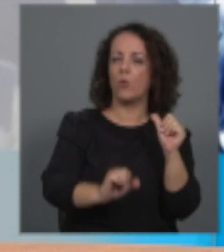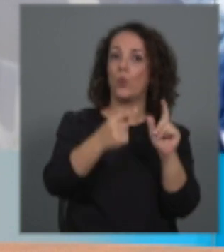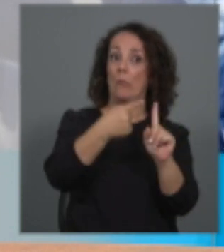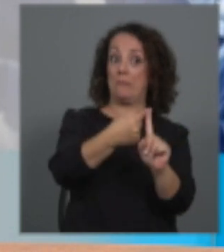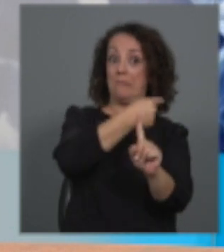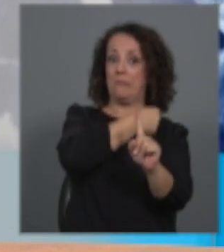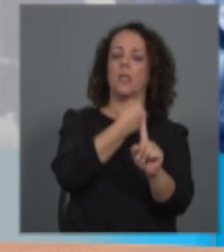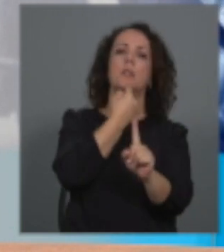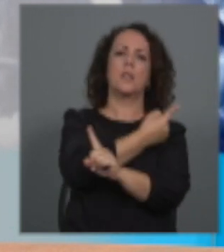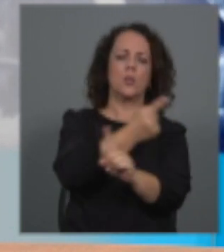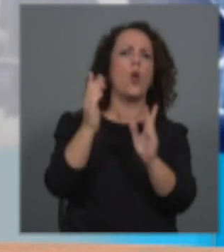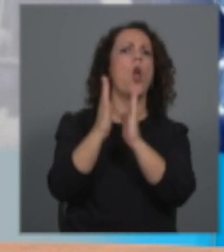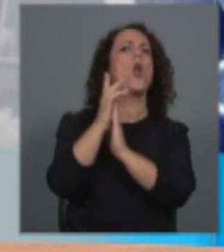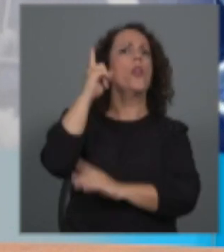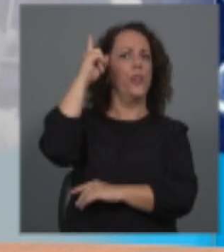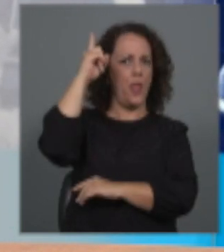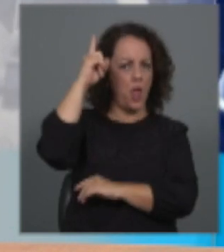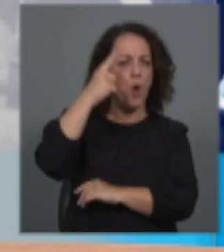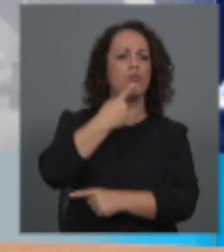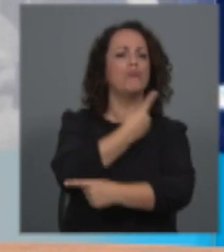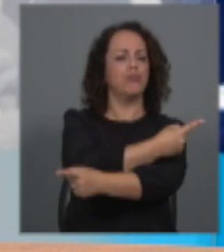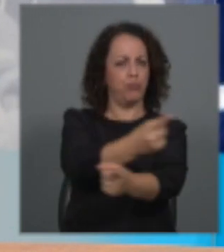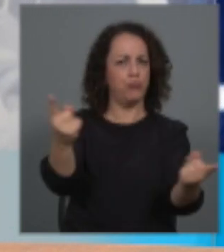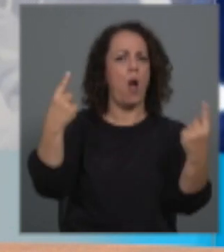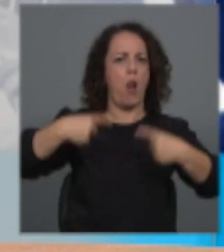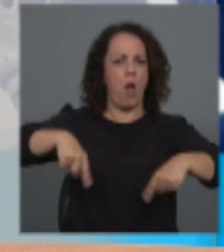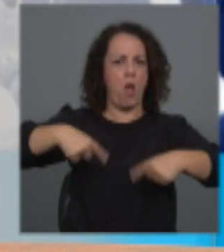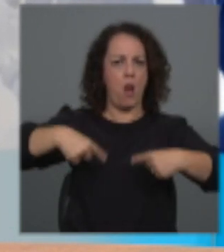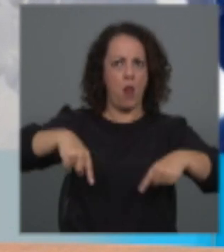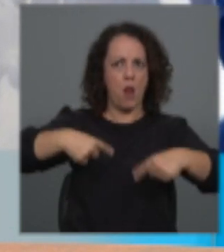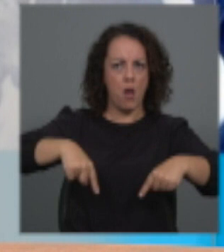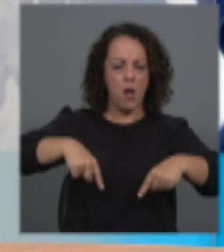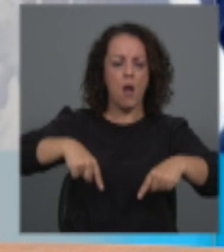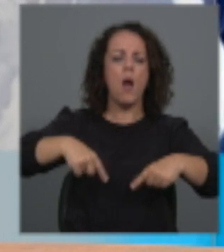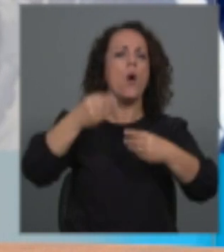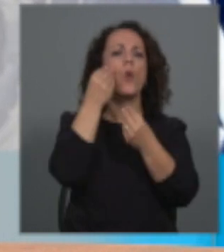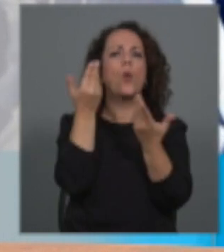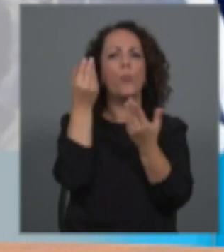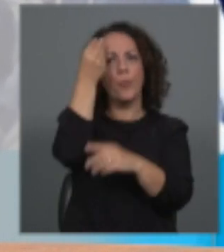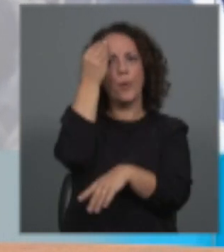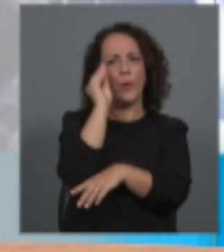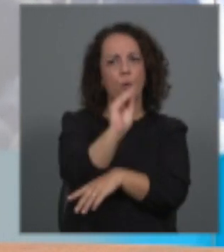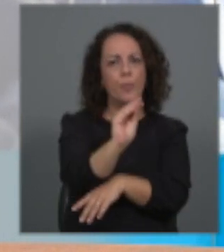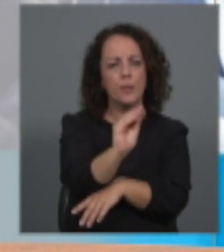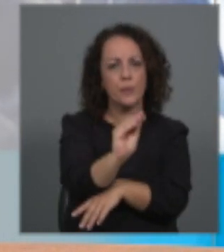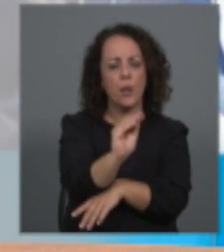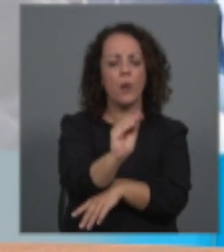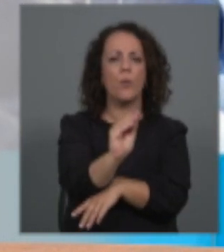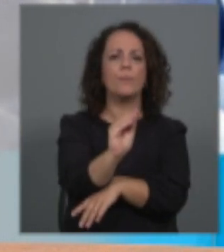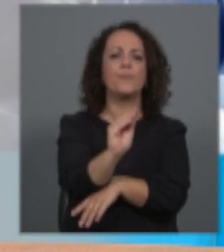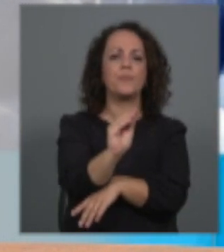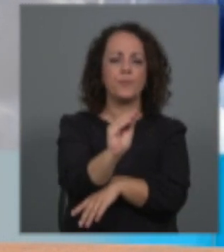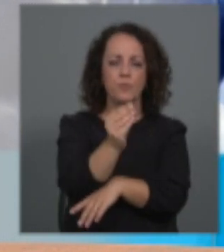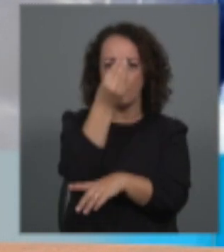a palavra de Deus, através de recomendações de